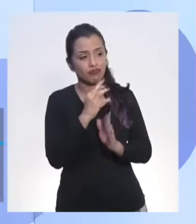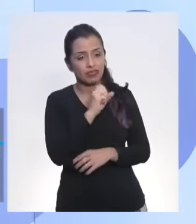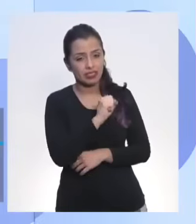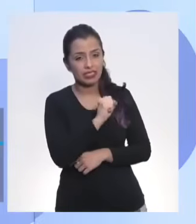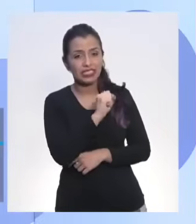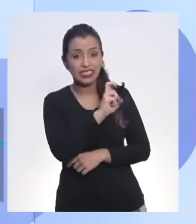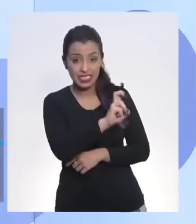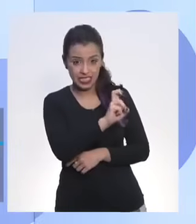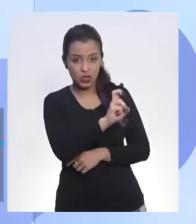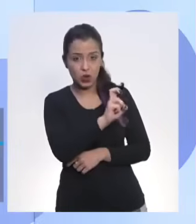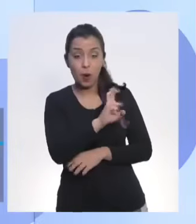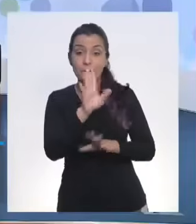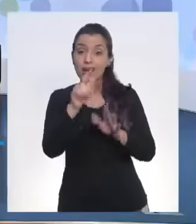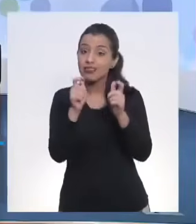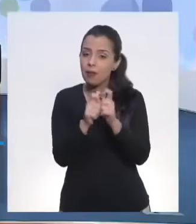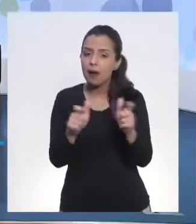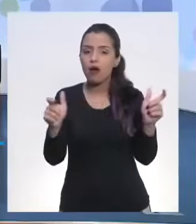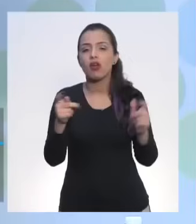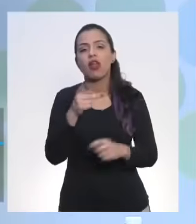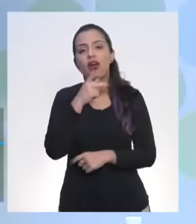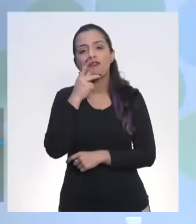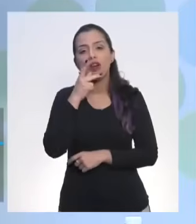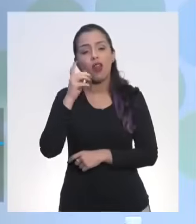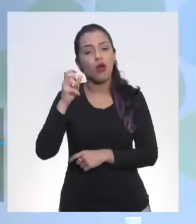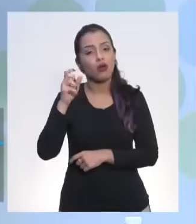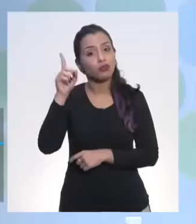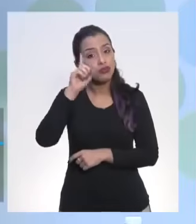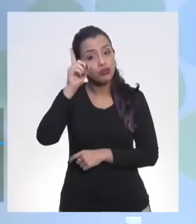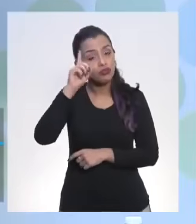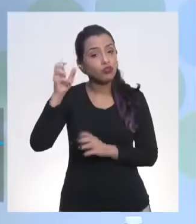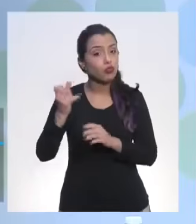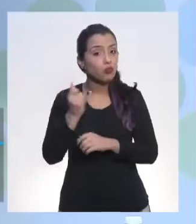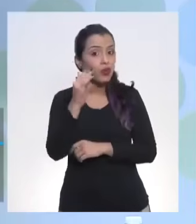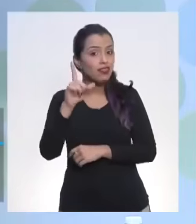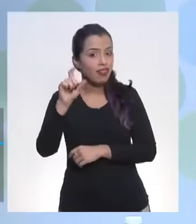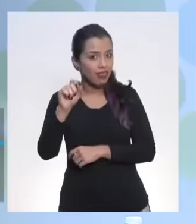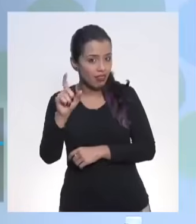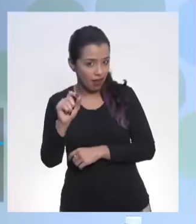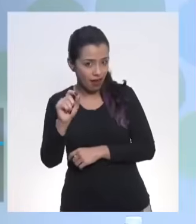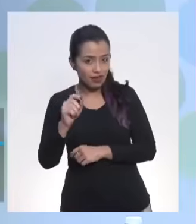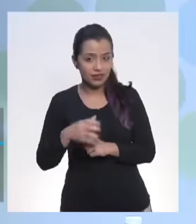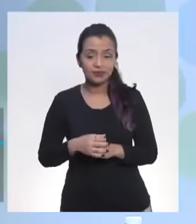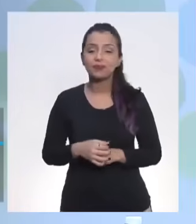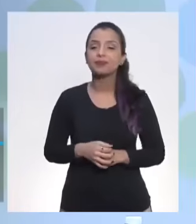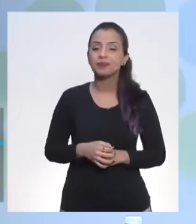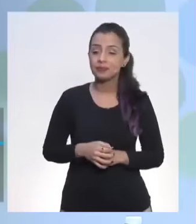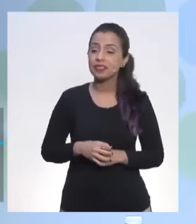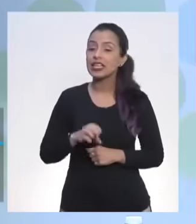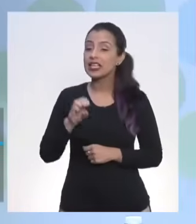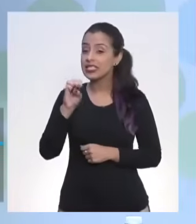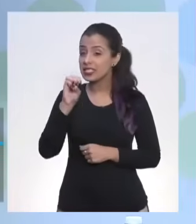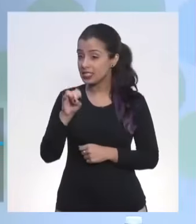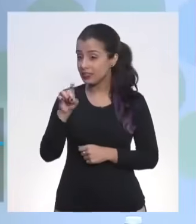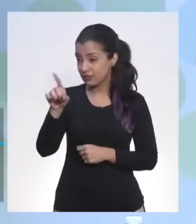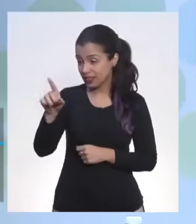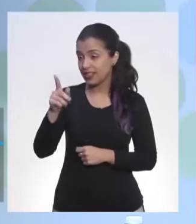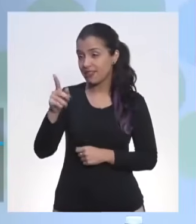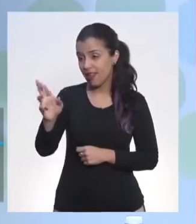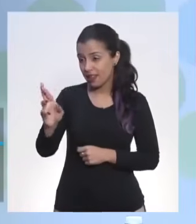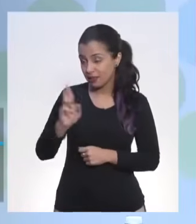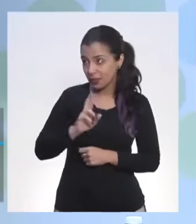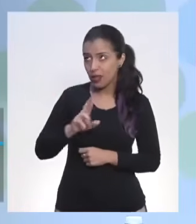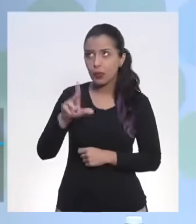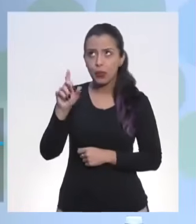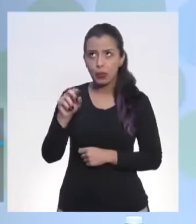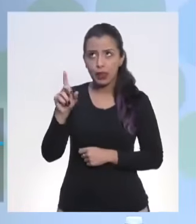maioria, 10. Beleza. Se você respondeu 10, eu entendo o cálculo que você tenha feito. Talvez